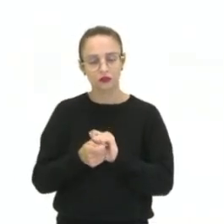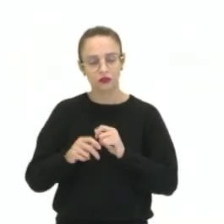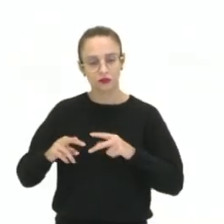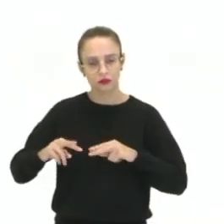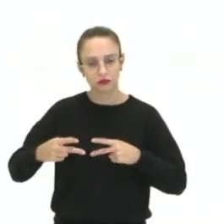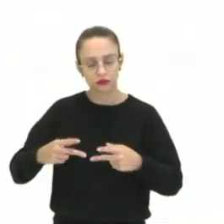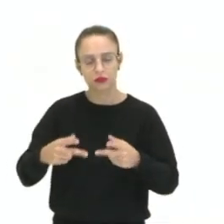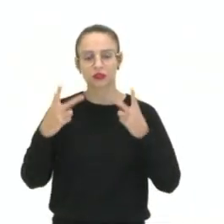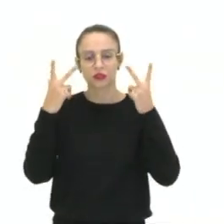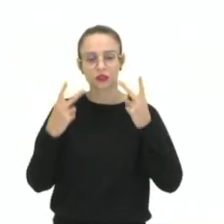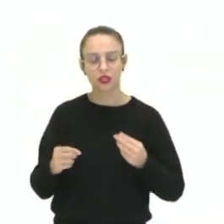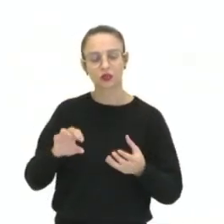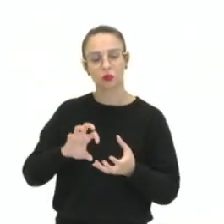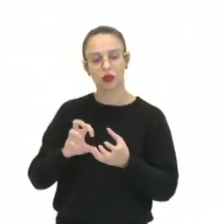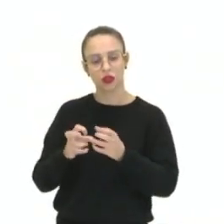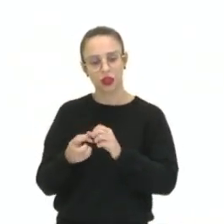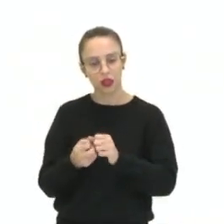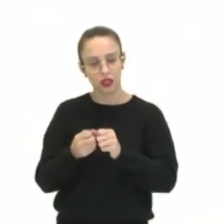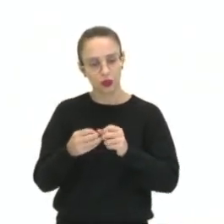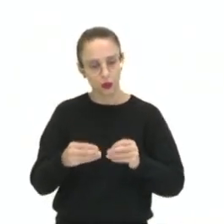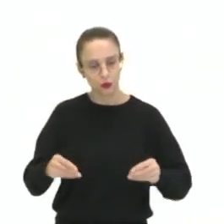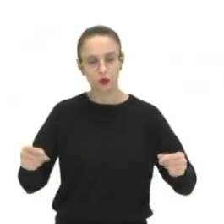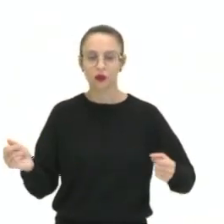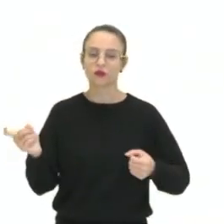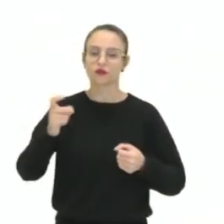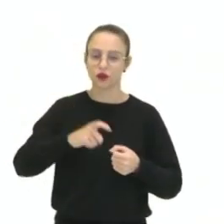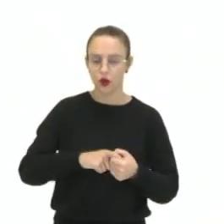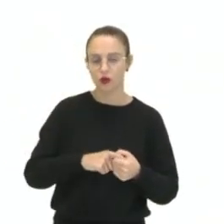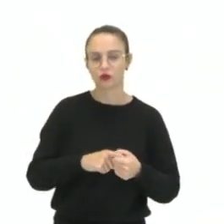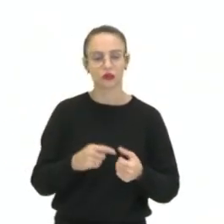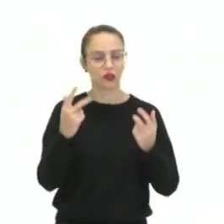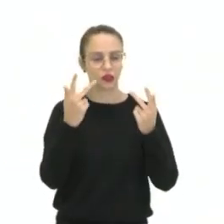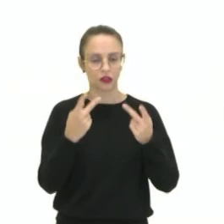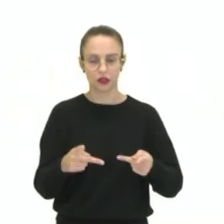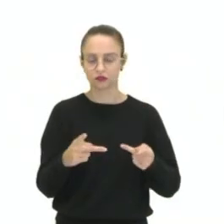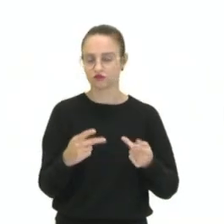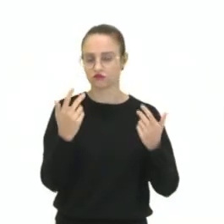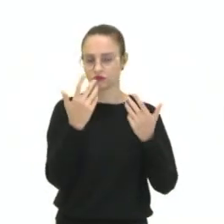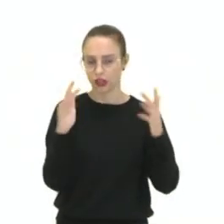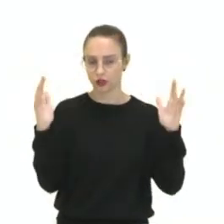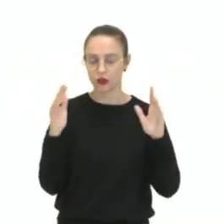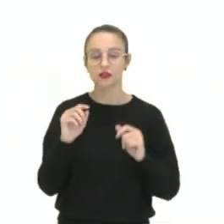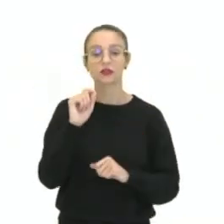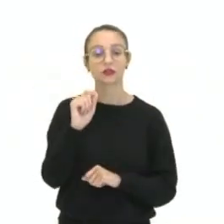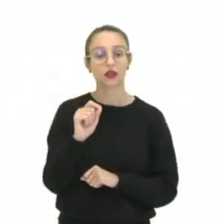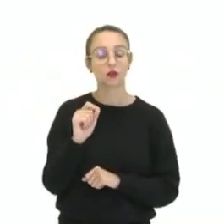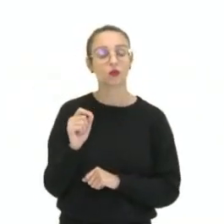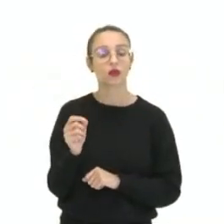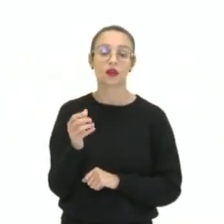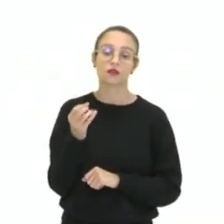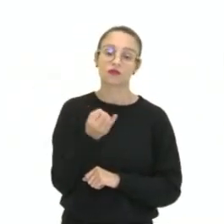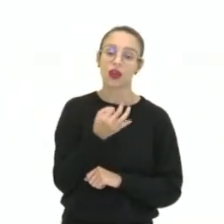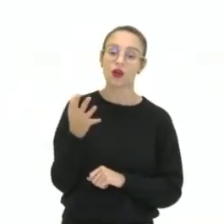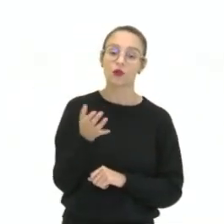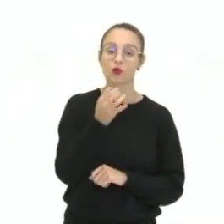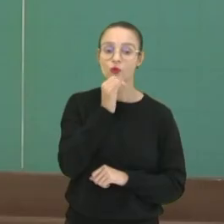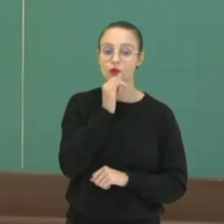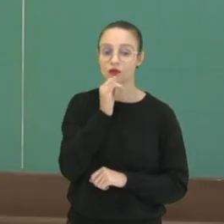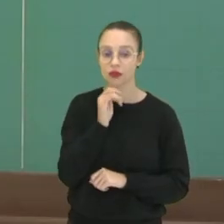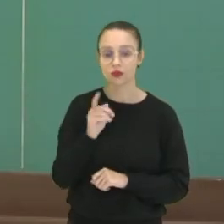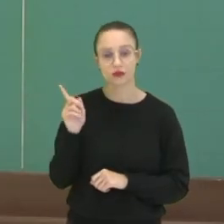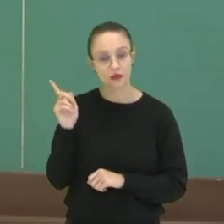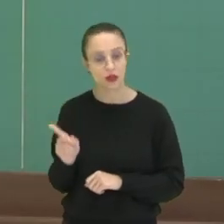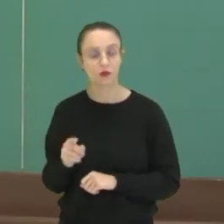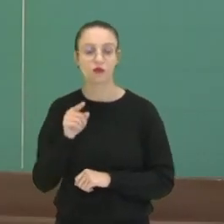que naturalmente se degradam e rapidamente se degradam na natureza. Então, são algumas ações e vocês podem